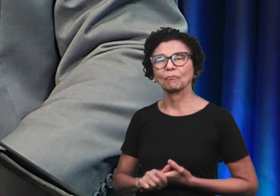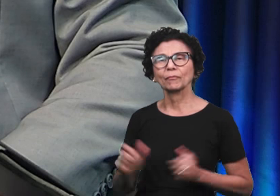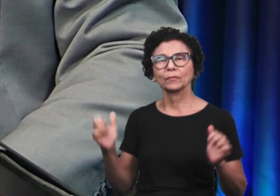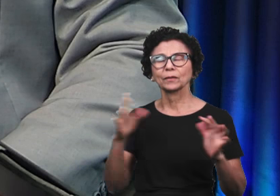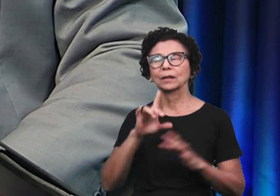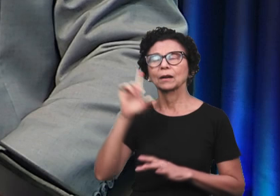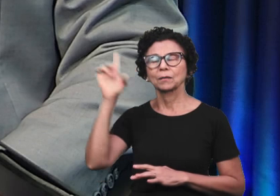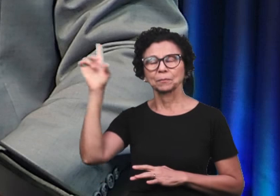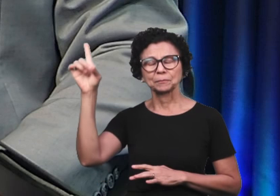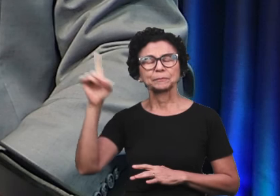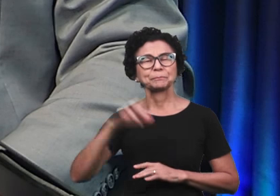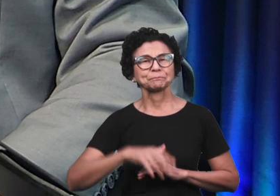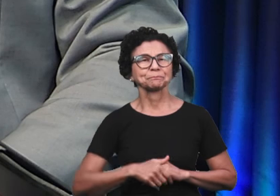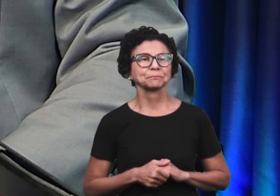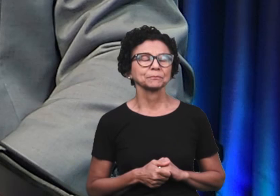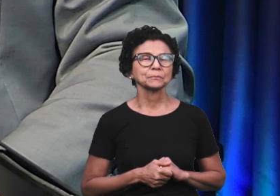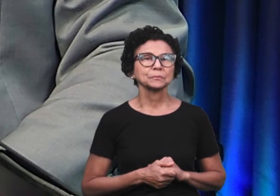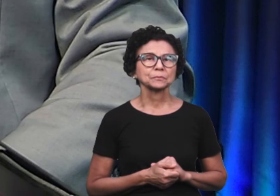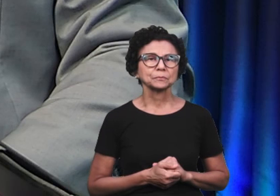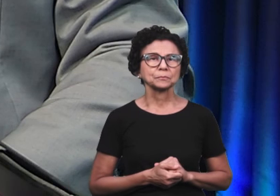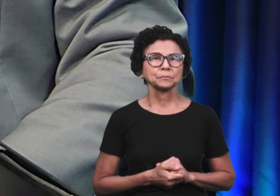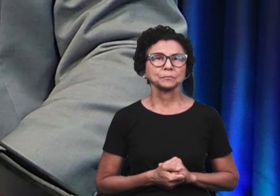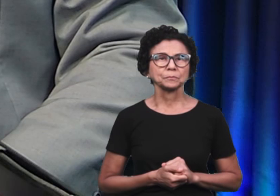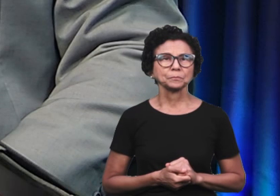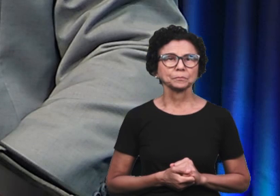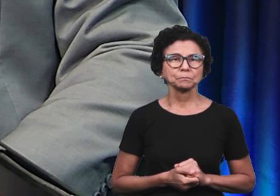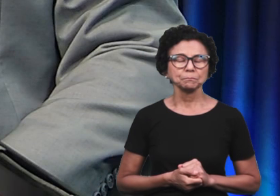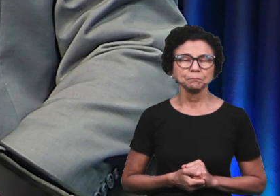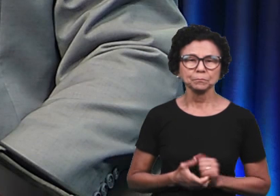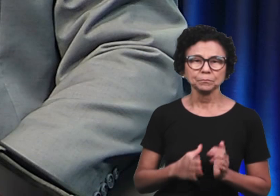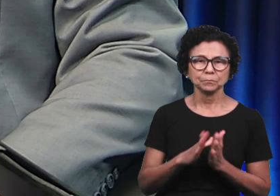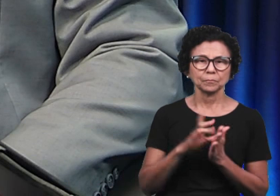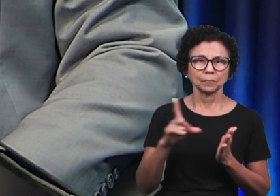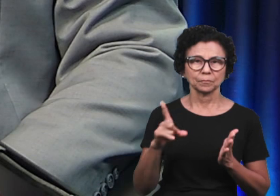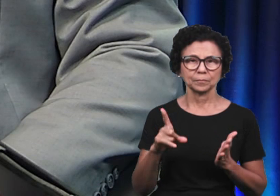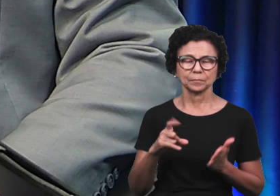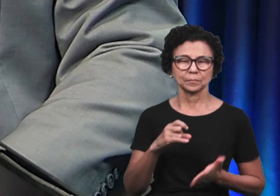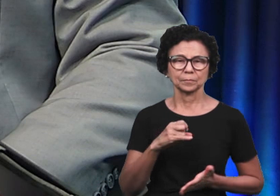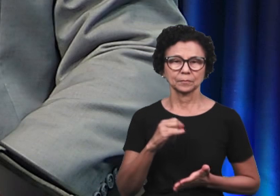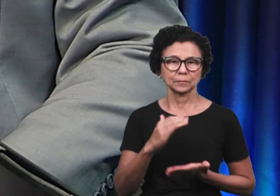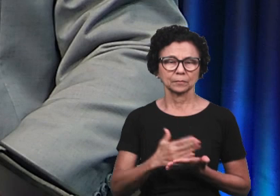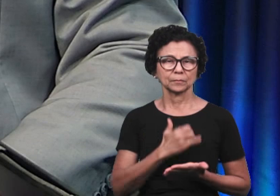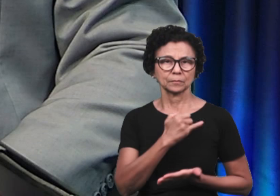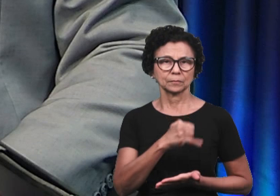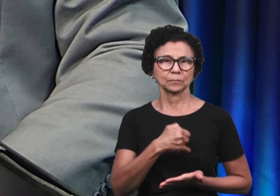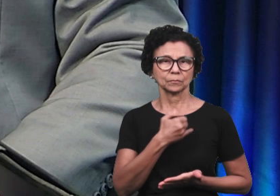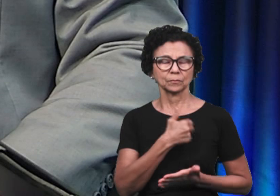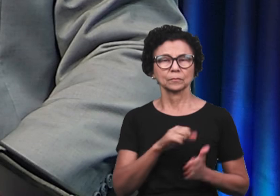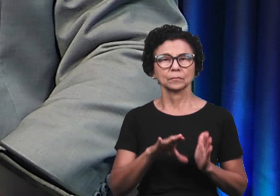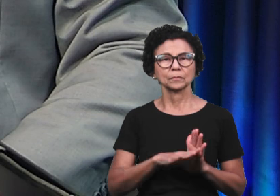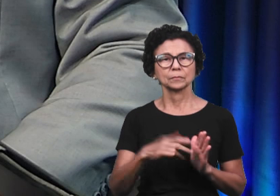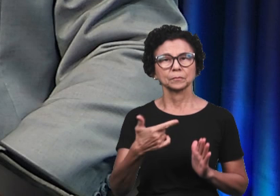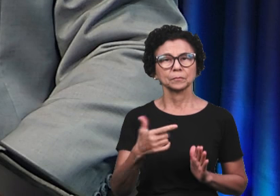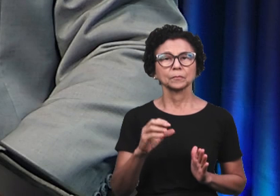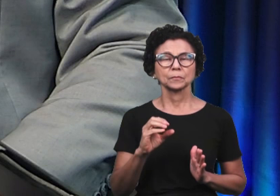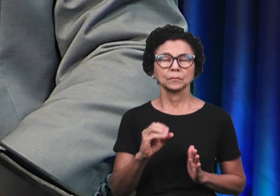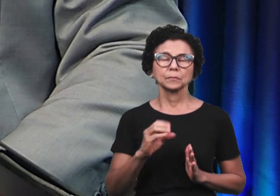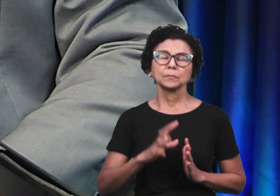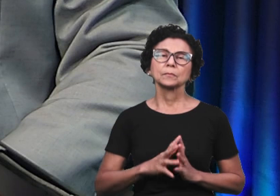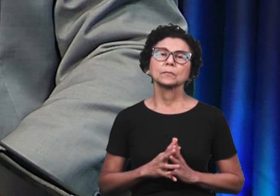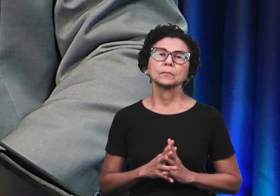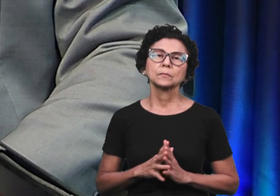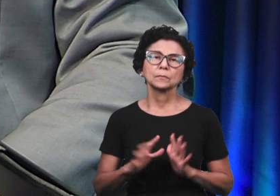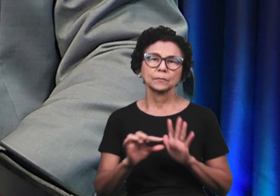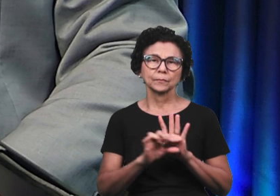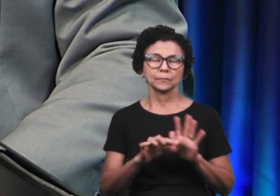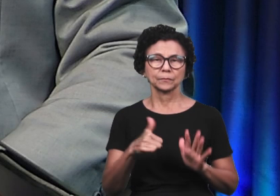Meus queridos, então vamos abrir a Bíblia aqui em João capítulo 20. Vamos ler apenas o